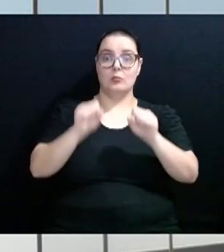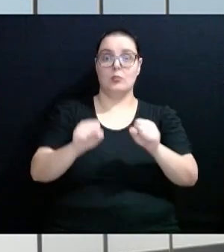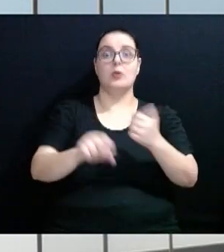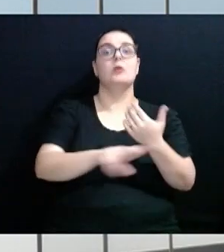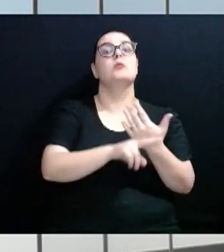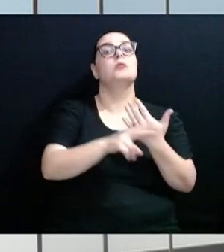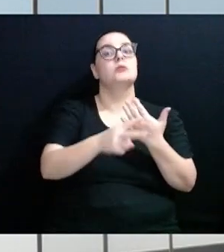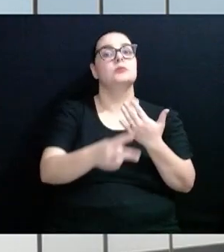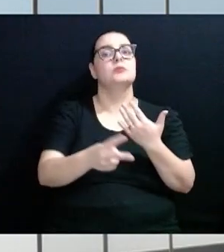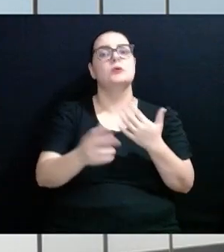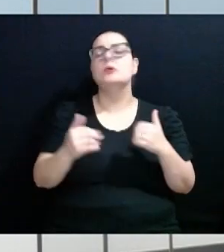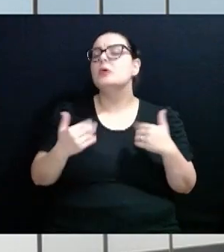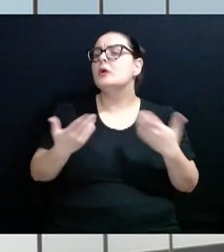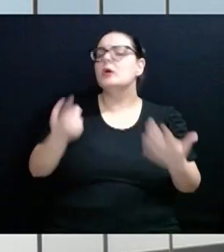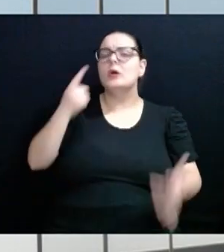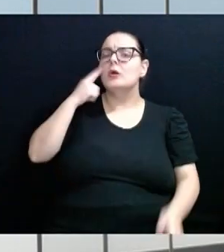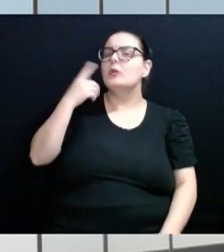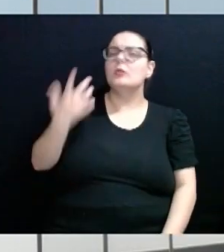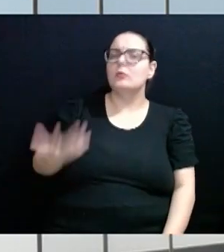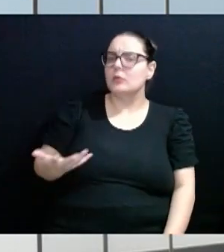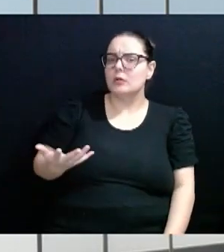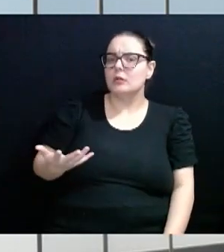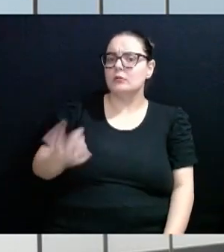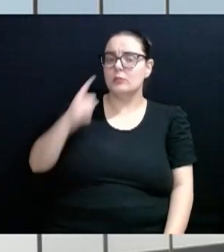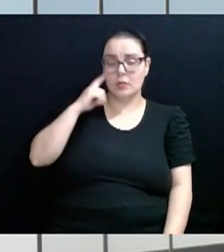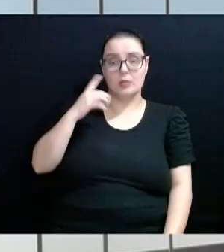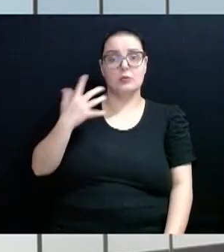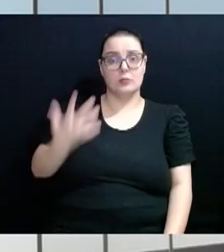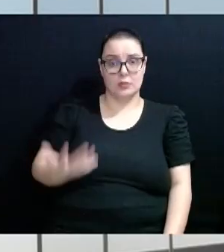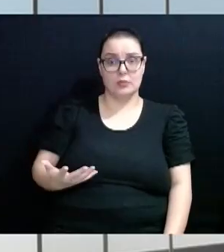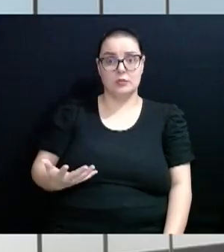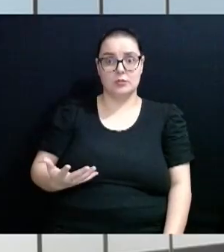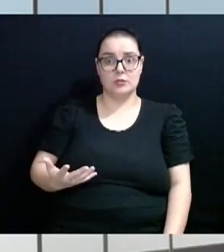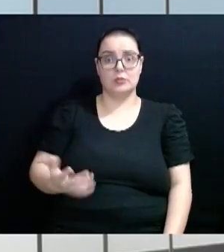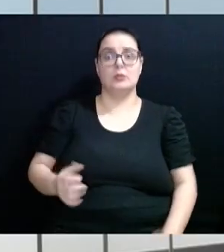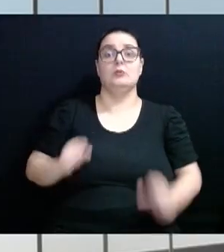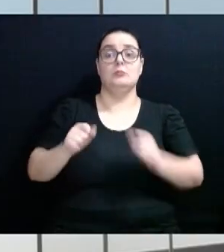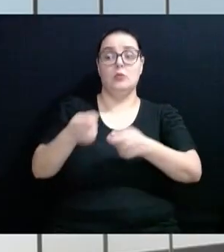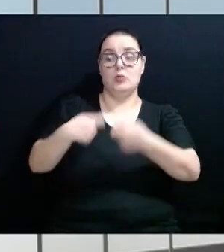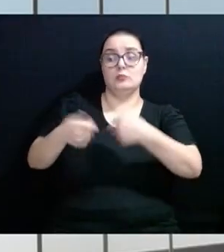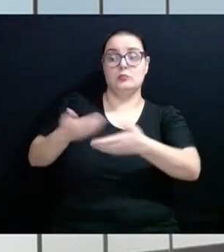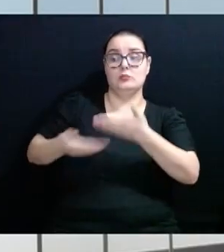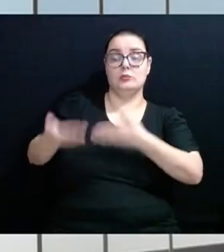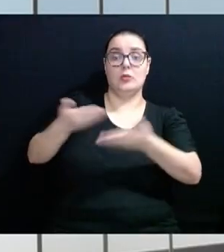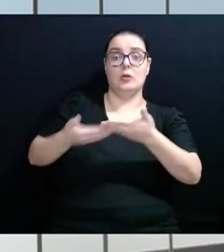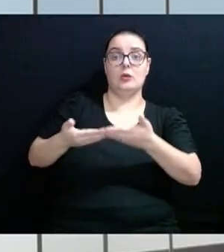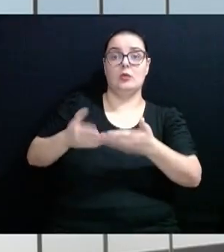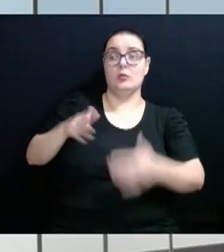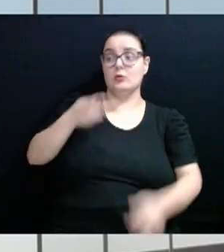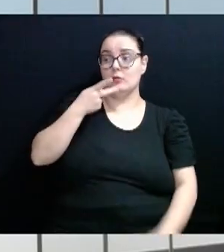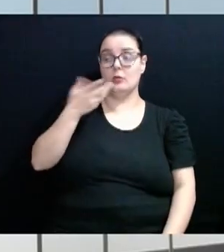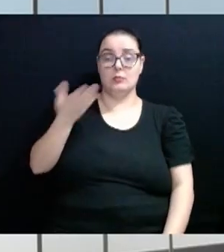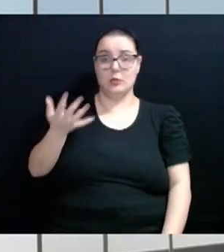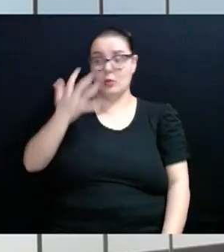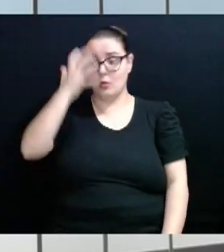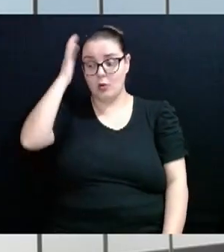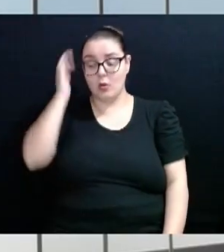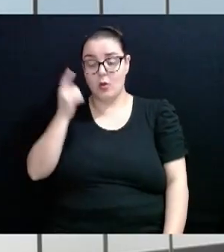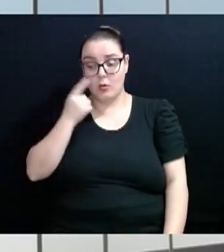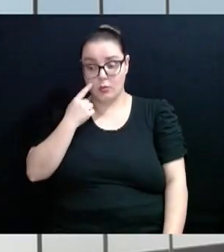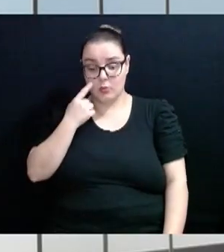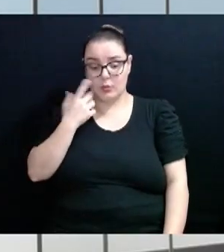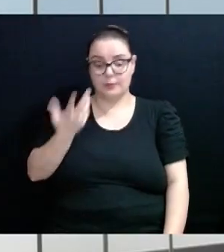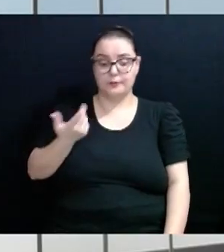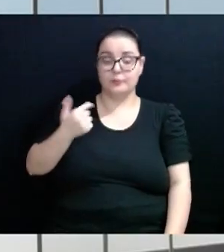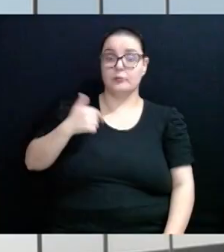qual a ideia disso? A ideia disso é que eu posso negociar. Quando eu digo para você, olha, Carla, eu estou abrindo